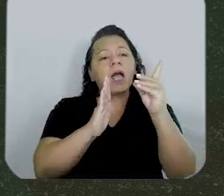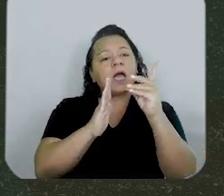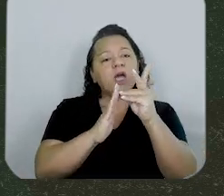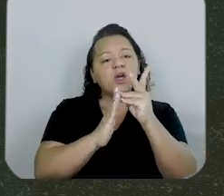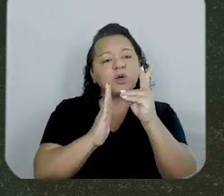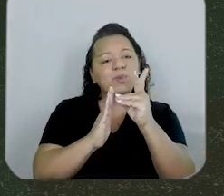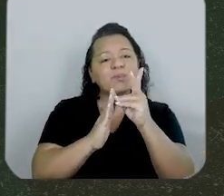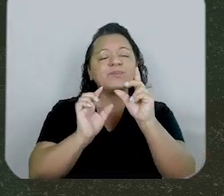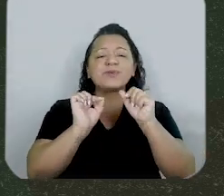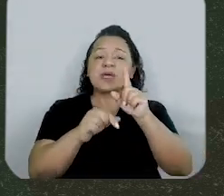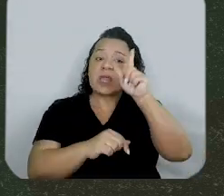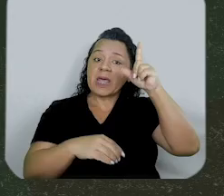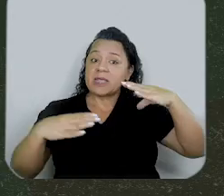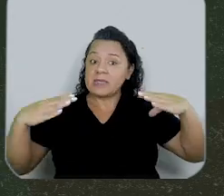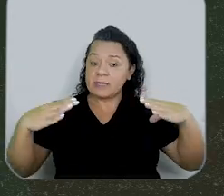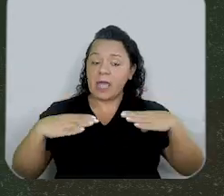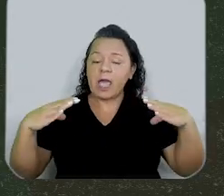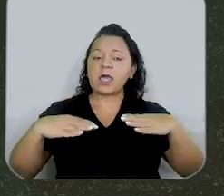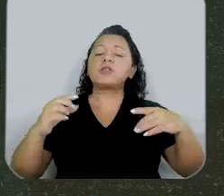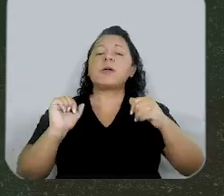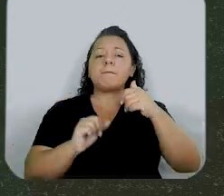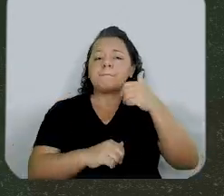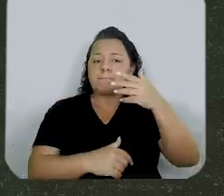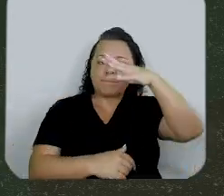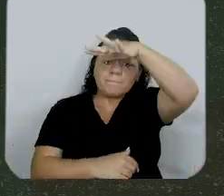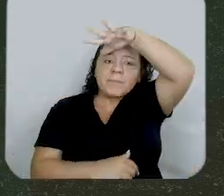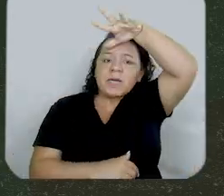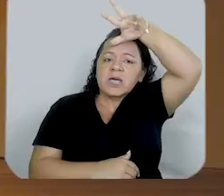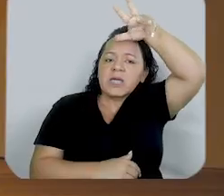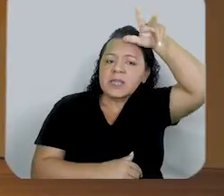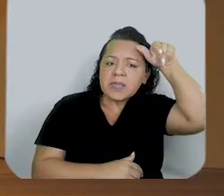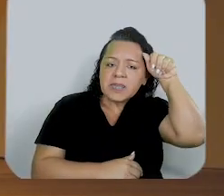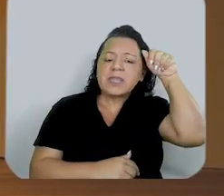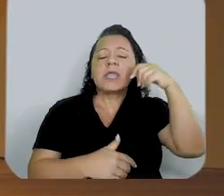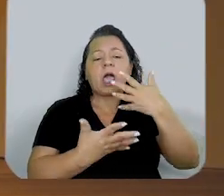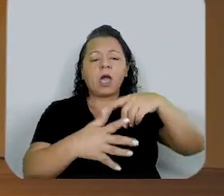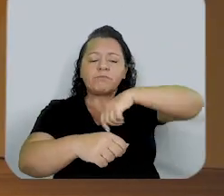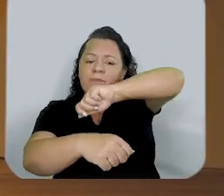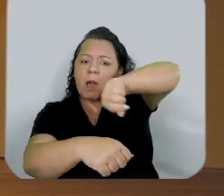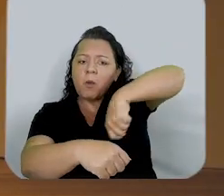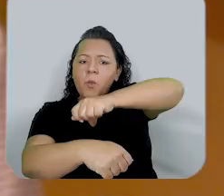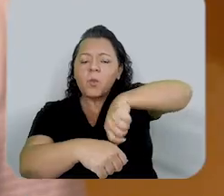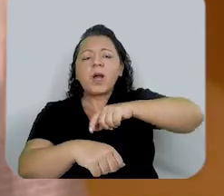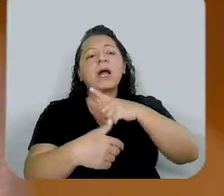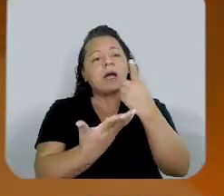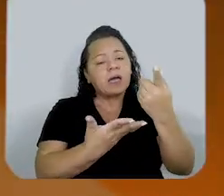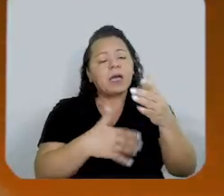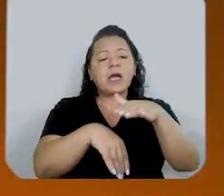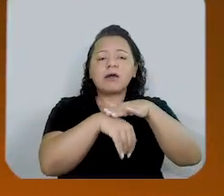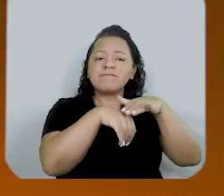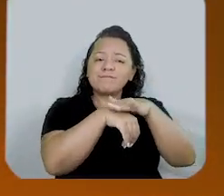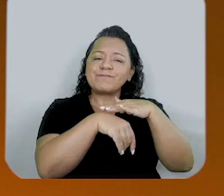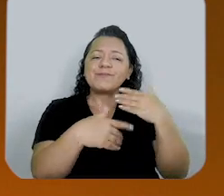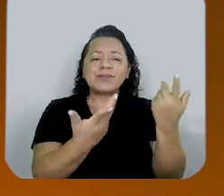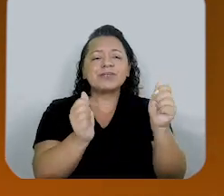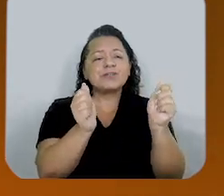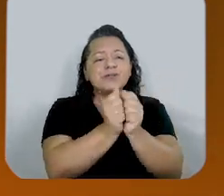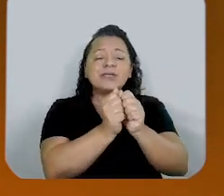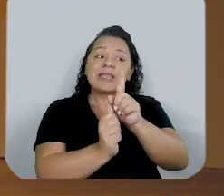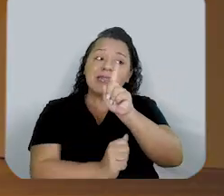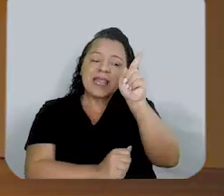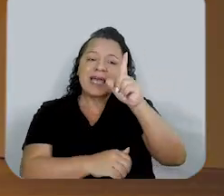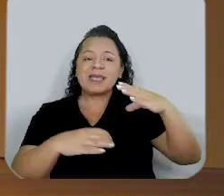de comida indígena na cidade de Manaus, no Amazonas. E ela fala conosco diretamente da cidade de Manaus. É